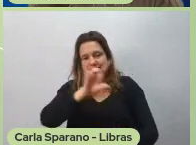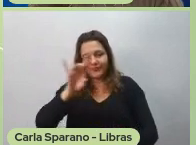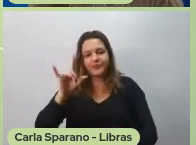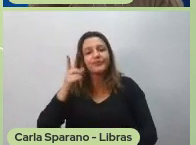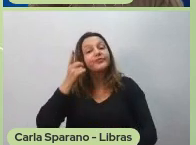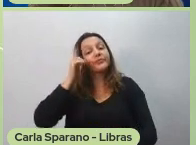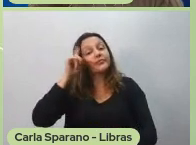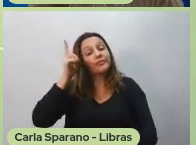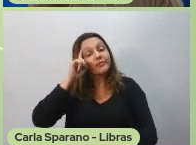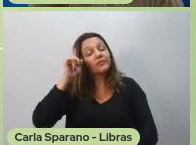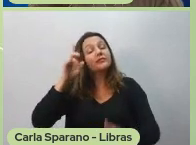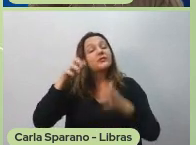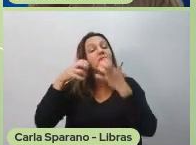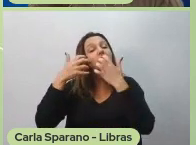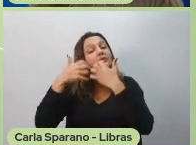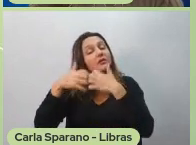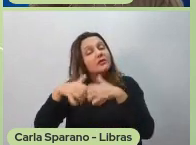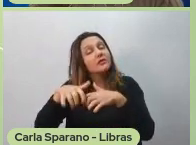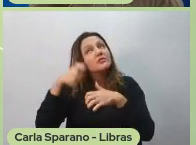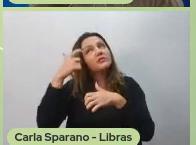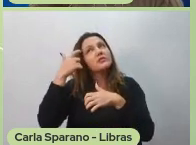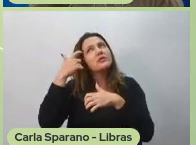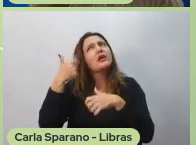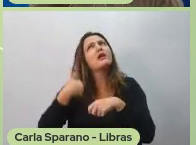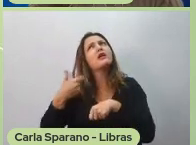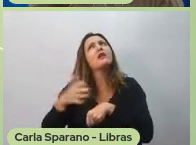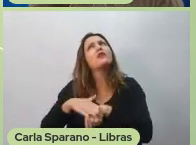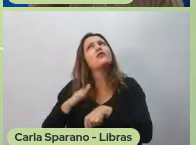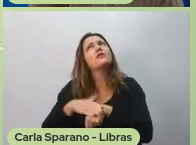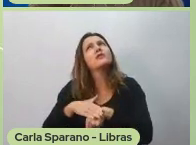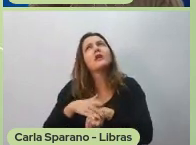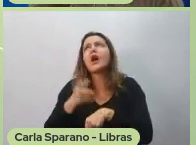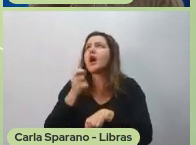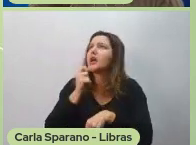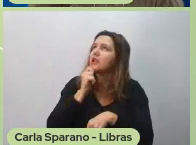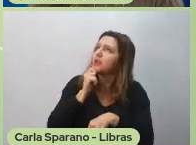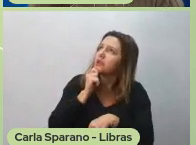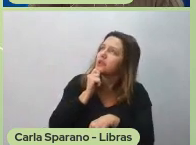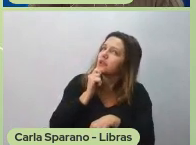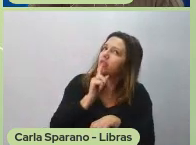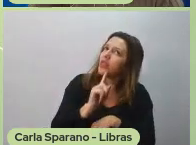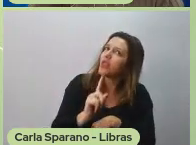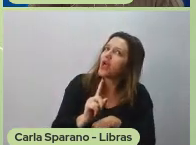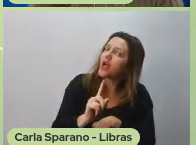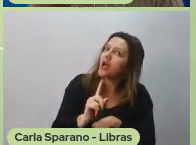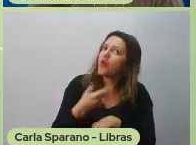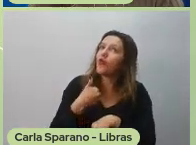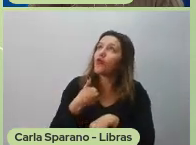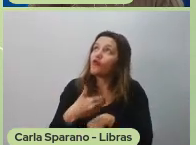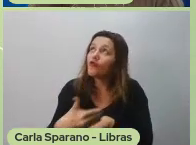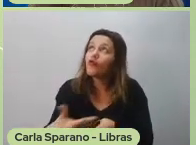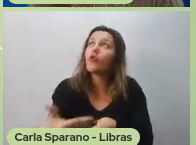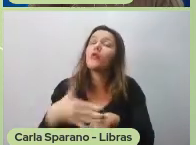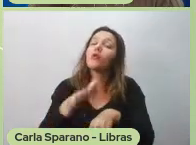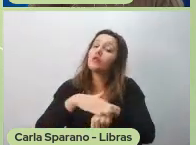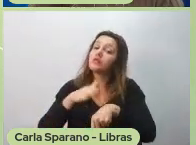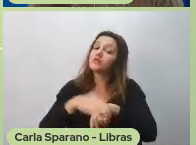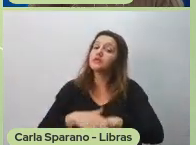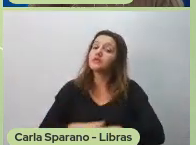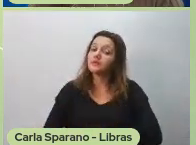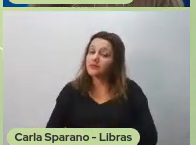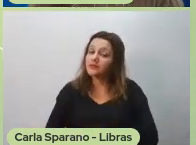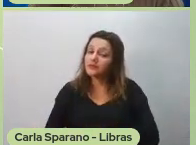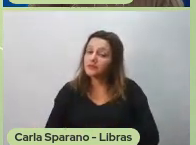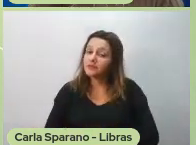todos os dias pensando o que eu fiz, o que eu não fiz, o que eu vou fazer. E deixando